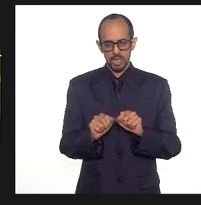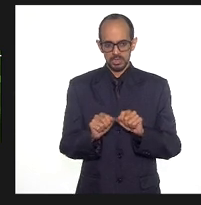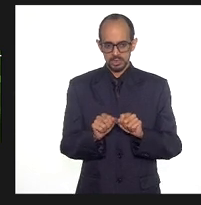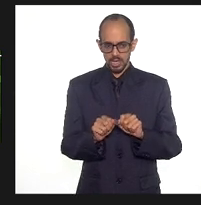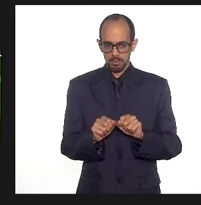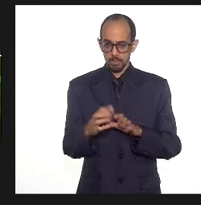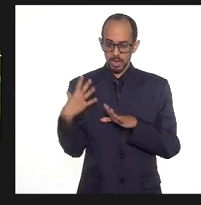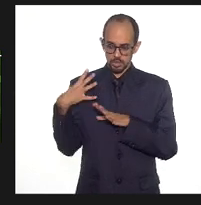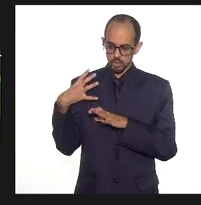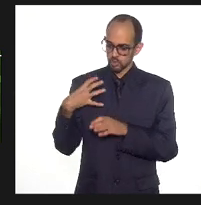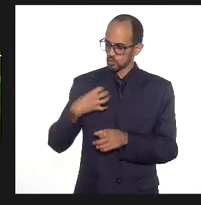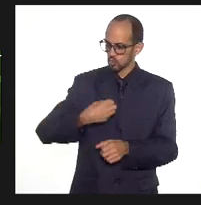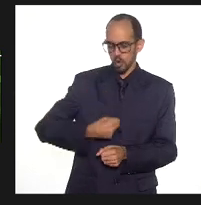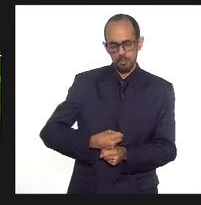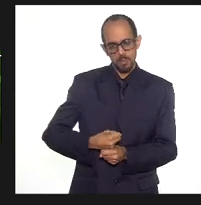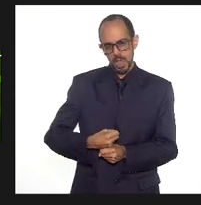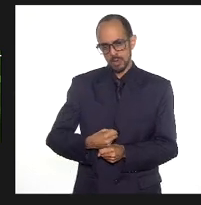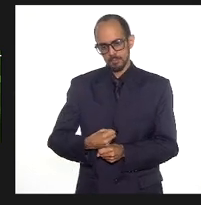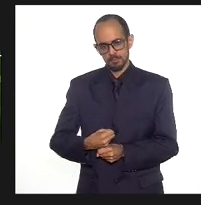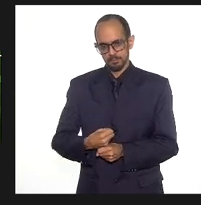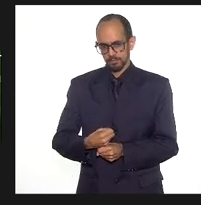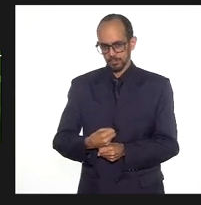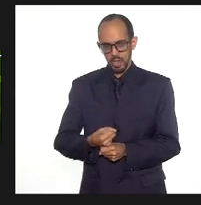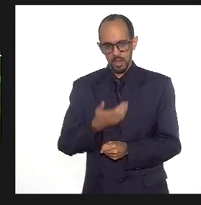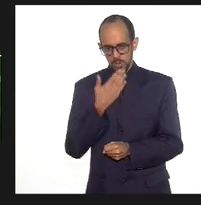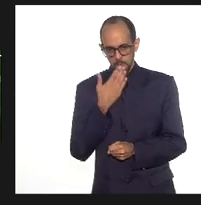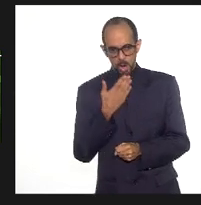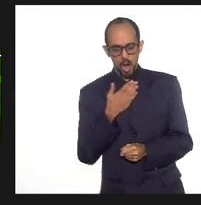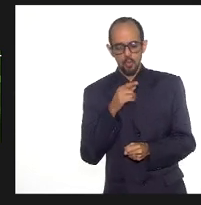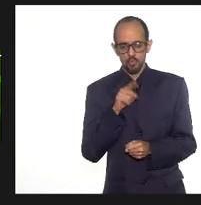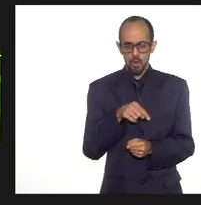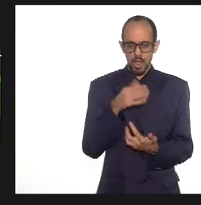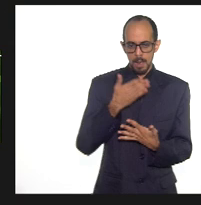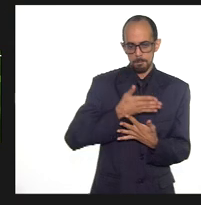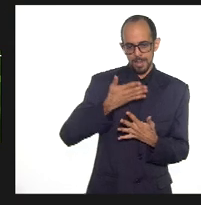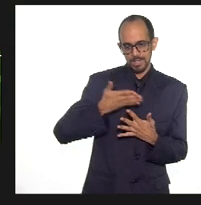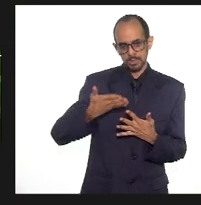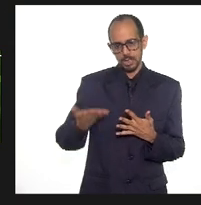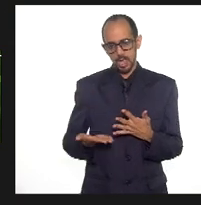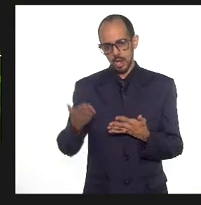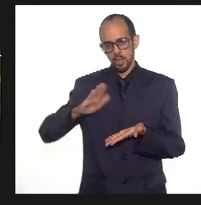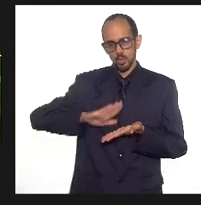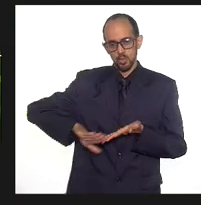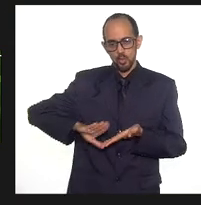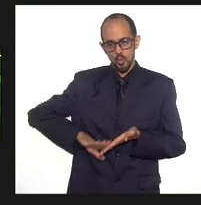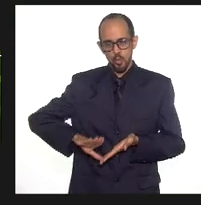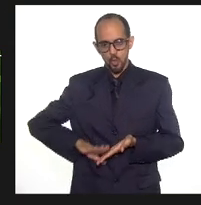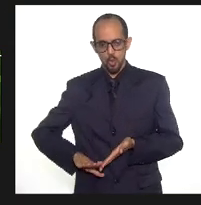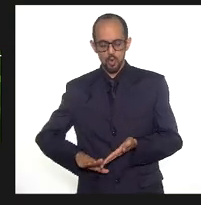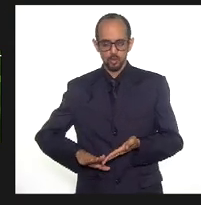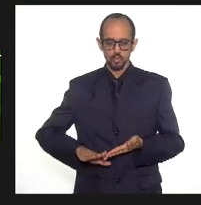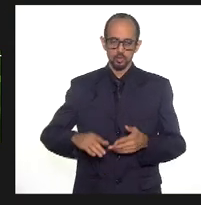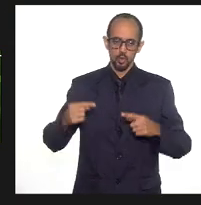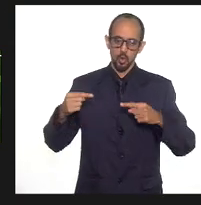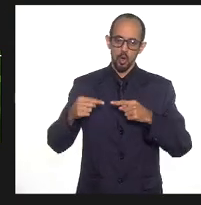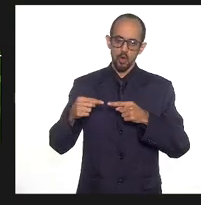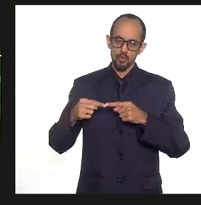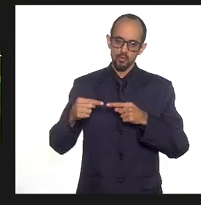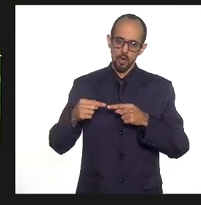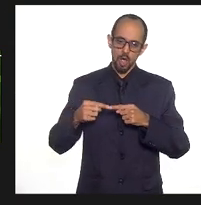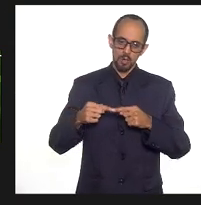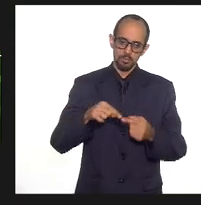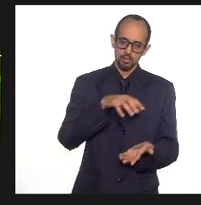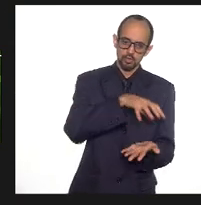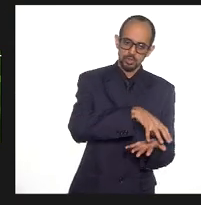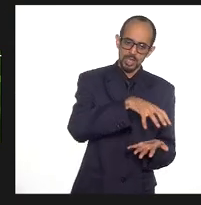quantificar qual foi a parcela do custo associado ao ativo